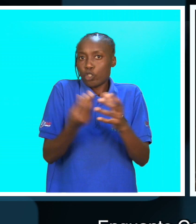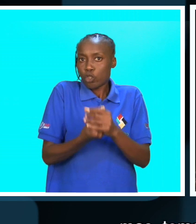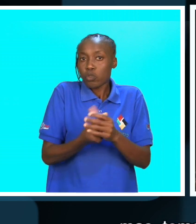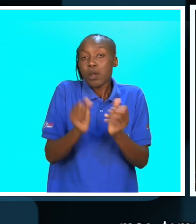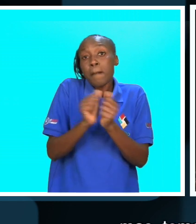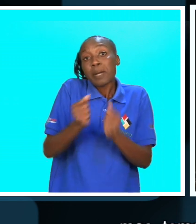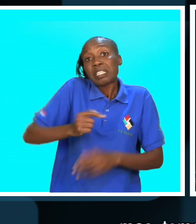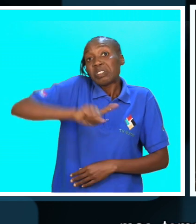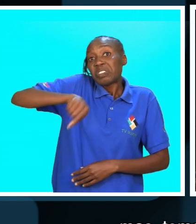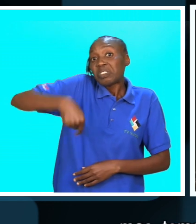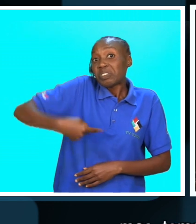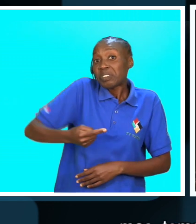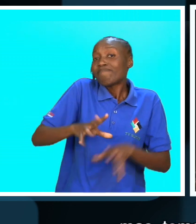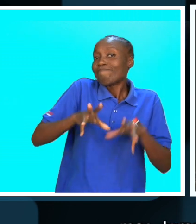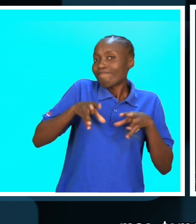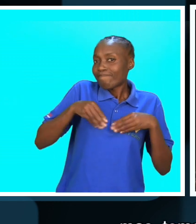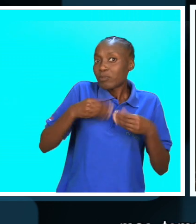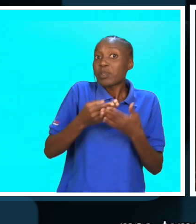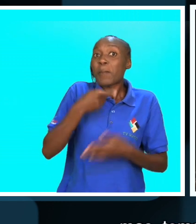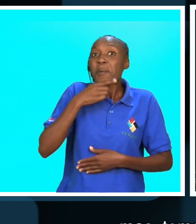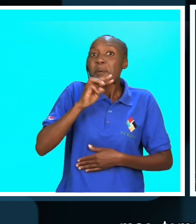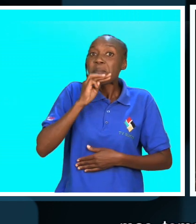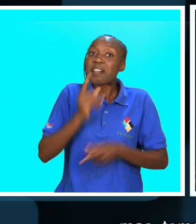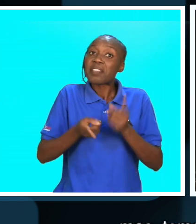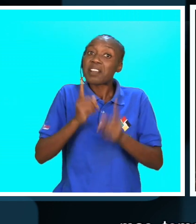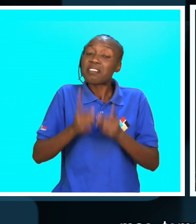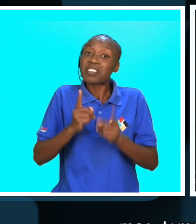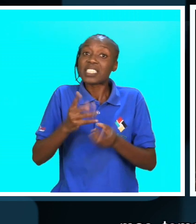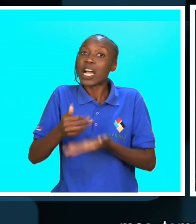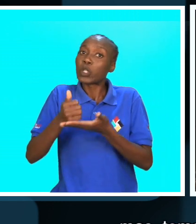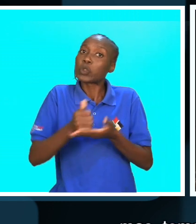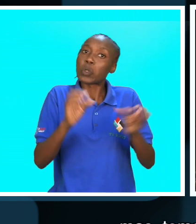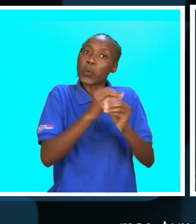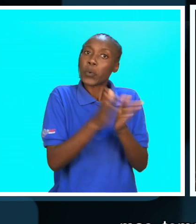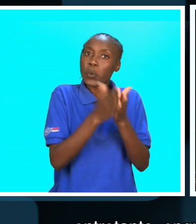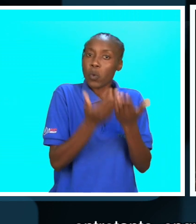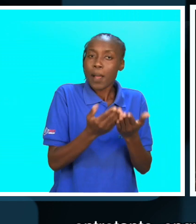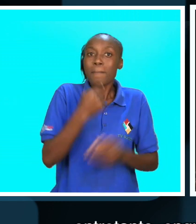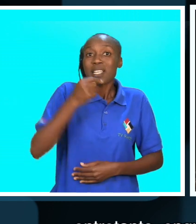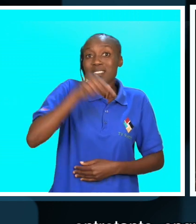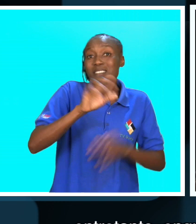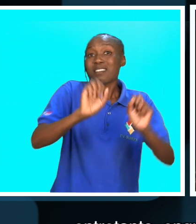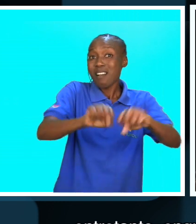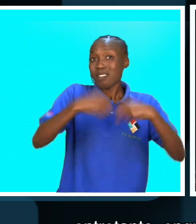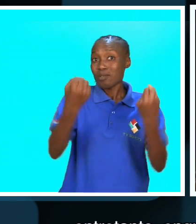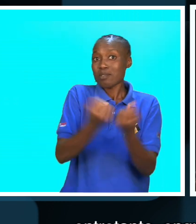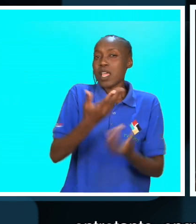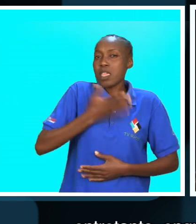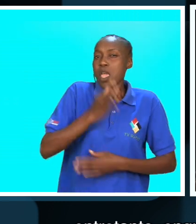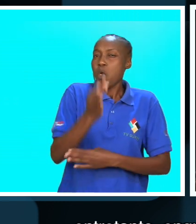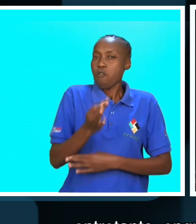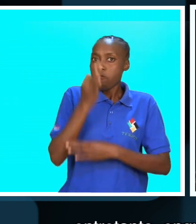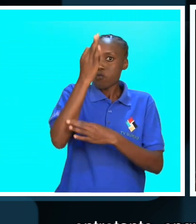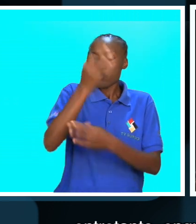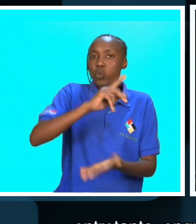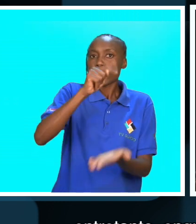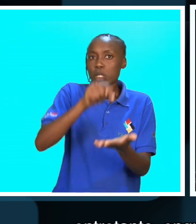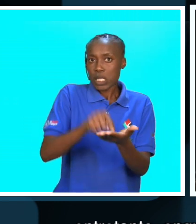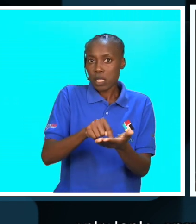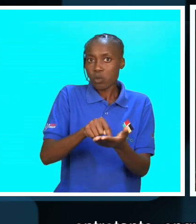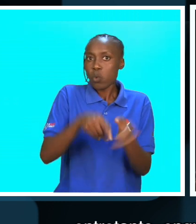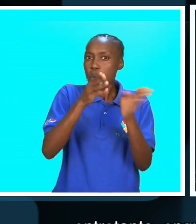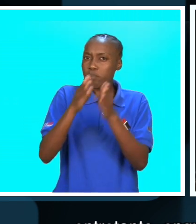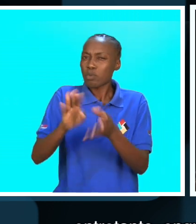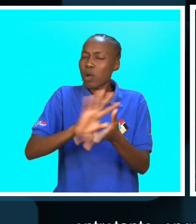familiar. Mas depois temos que aceitar que nem todas as famílias têm e querem acolher esses meninos. Entretanto, enquanto cooperativa, pretendemos ter um centro num